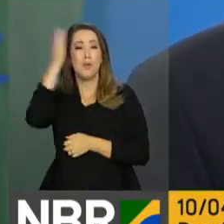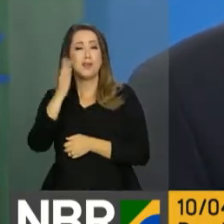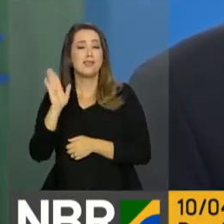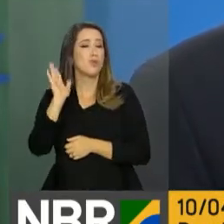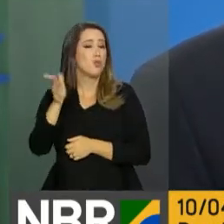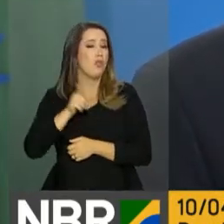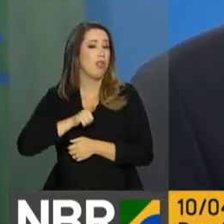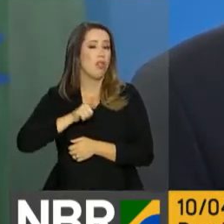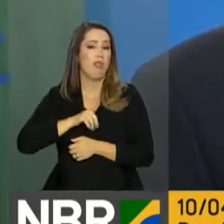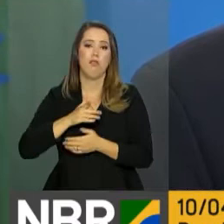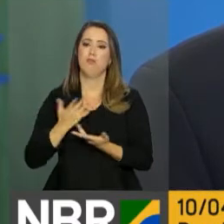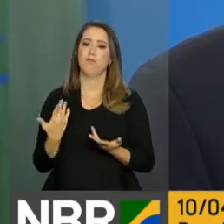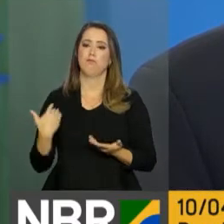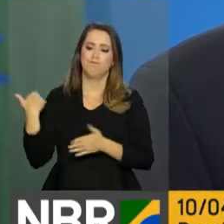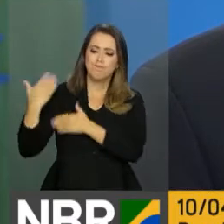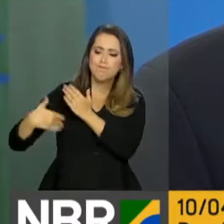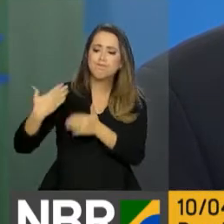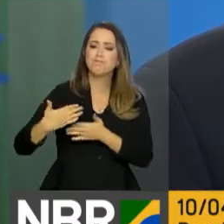teve.